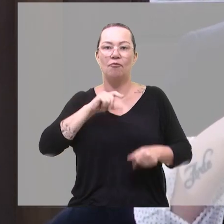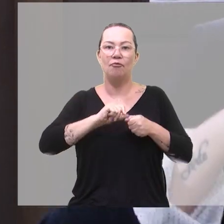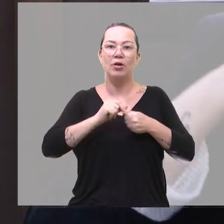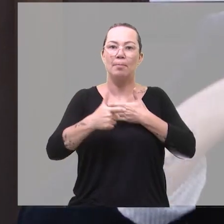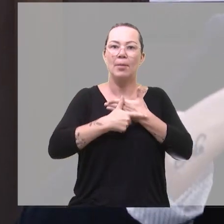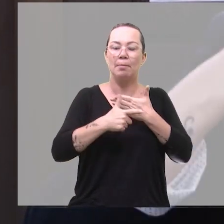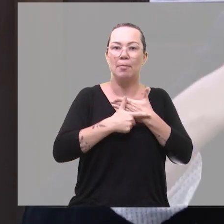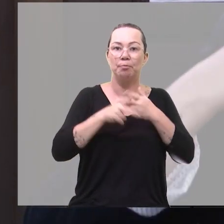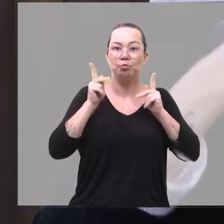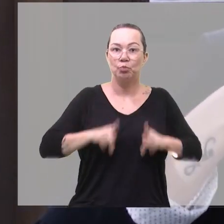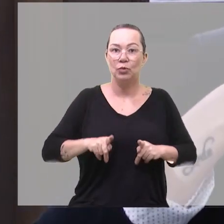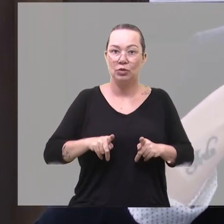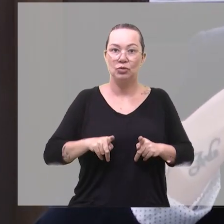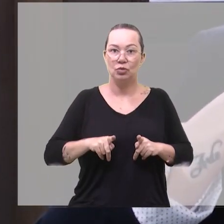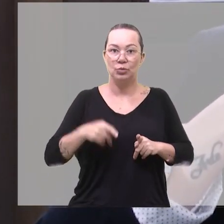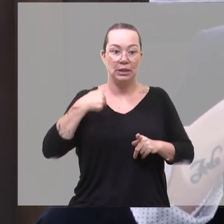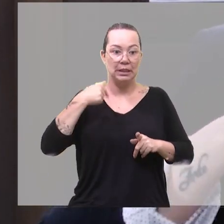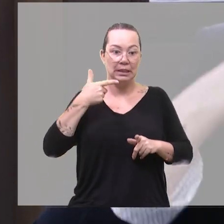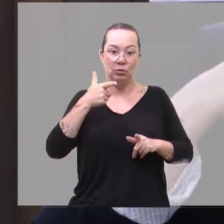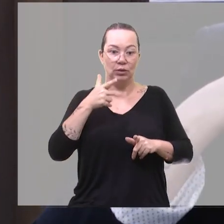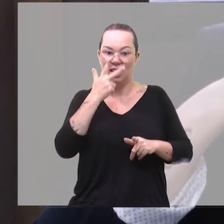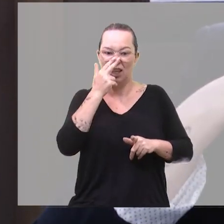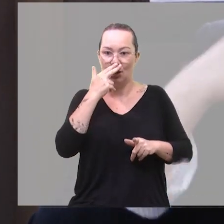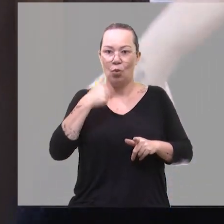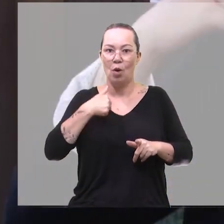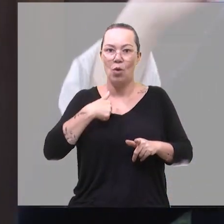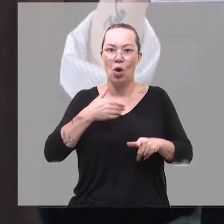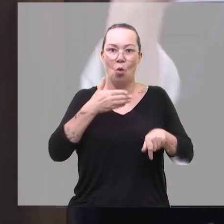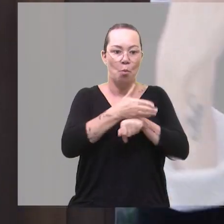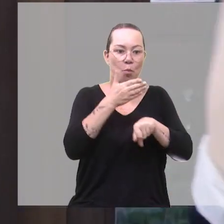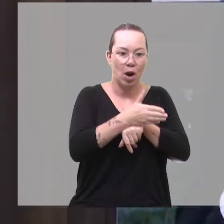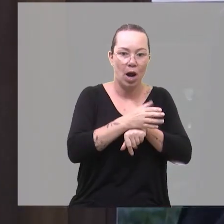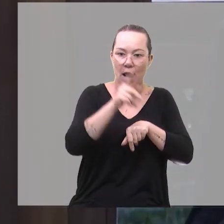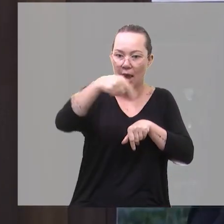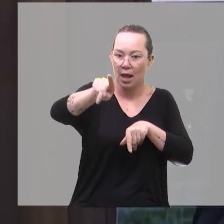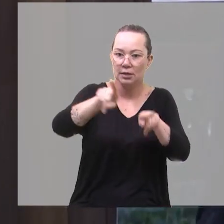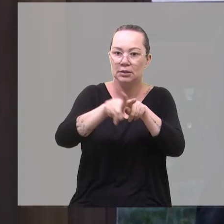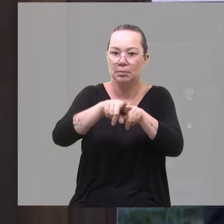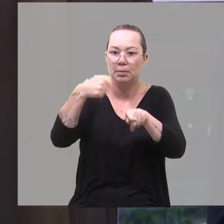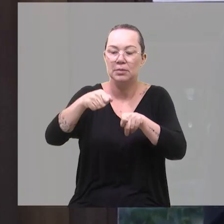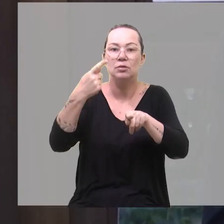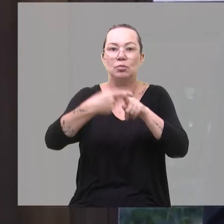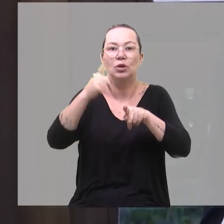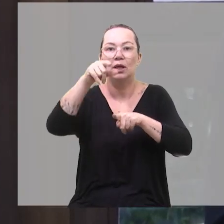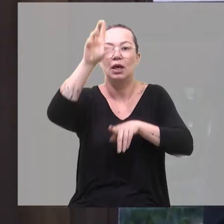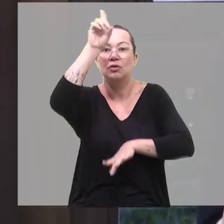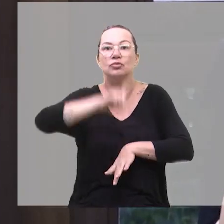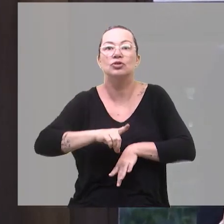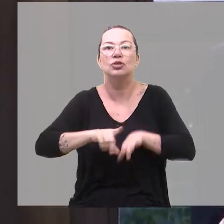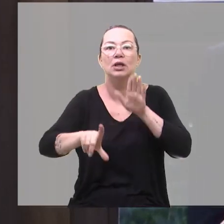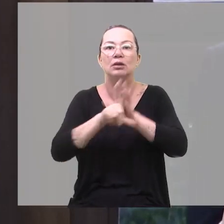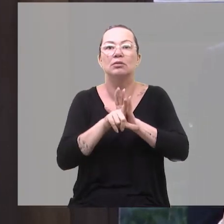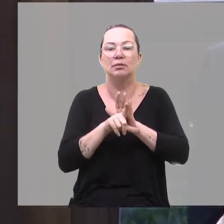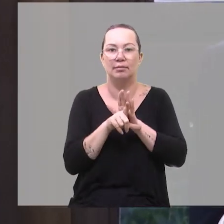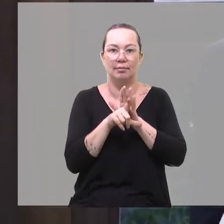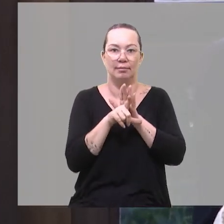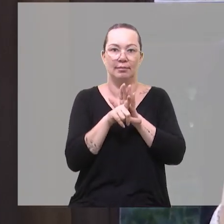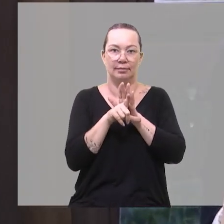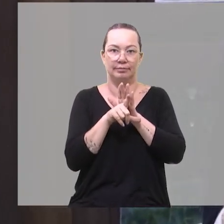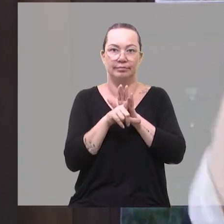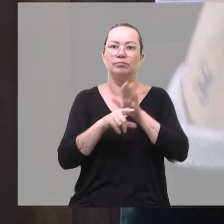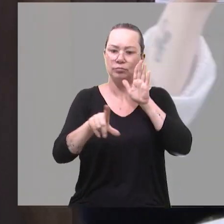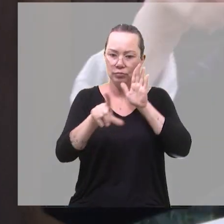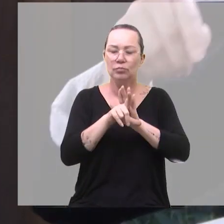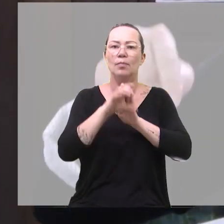meu papel para que as pessoas que não têm o mesmo acesso que eu cheguem onde eu cheguei, mas onde elas precisam chegar por direito constitucional.